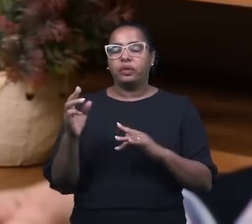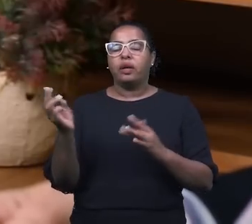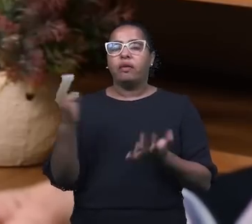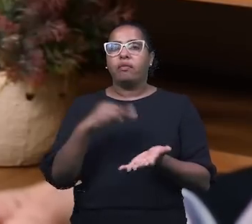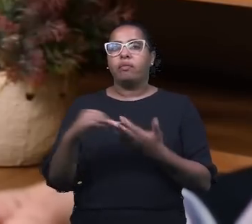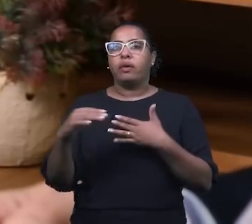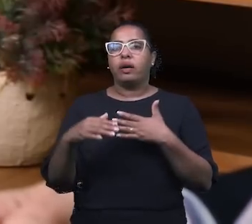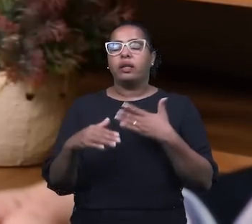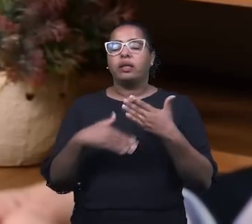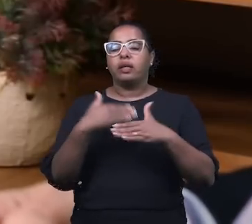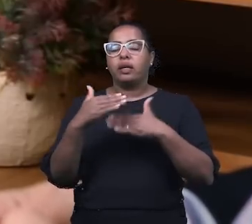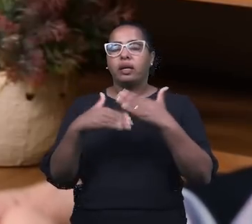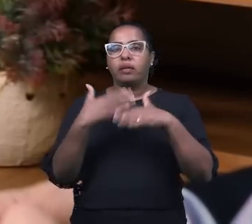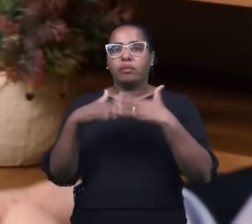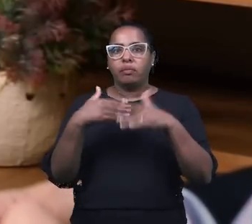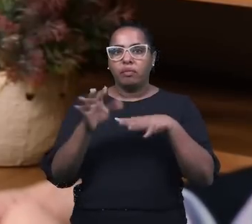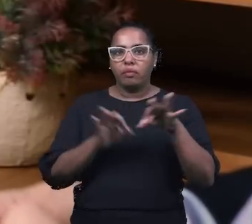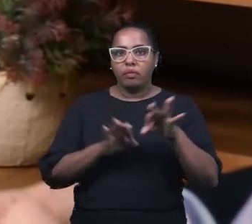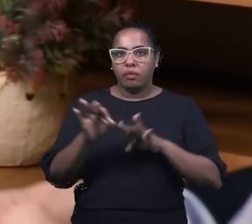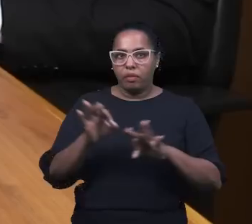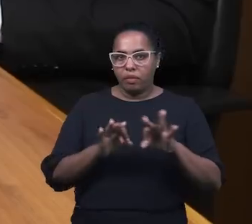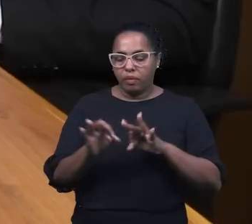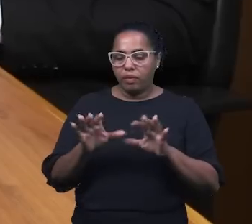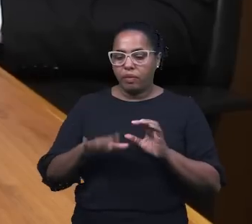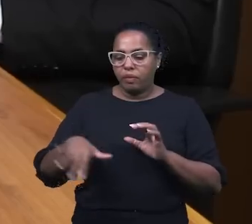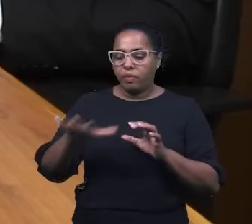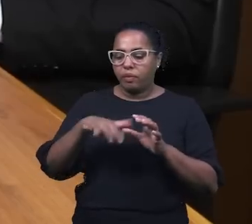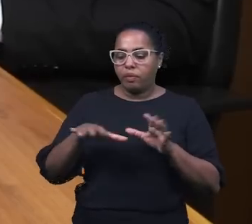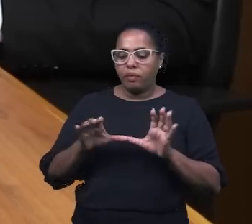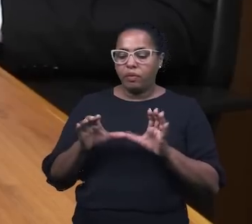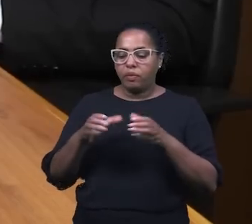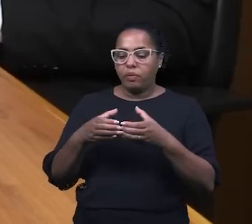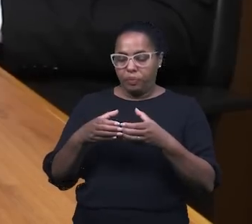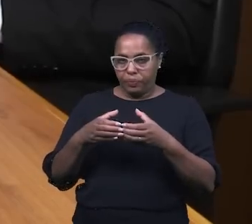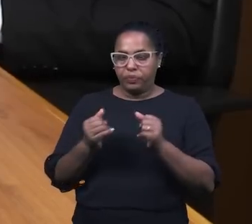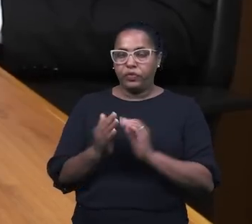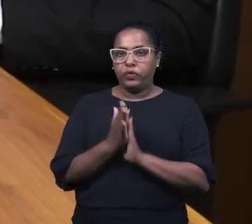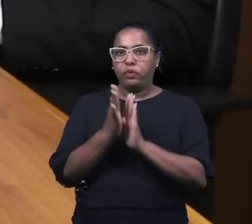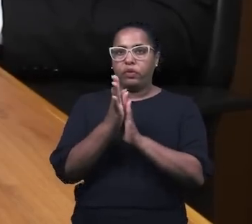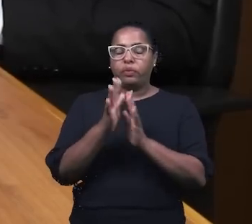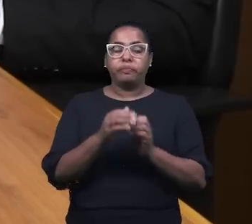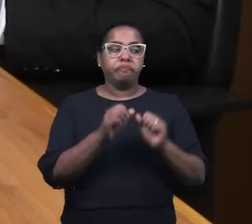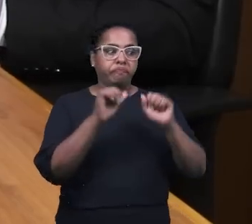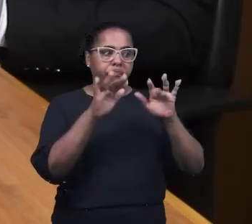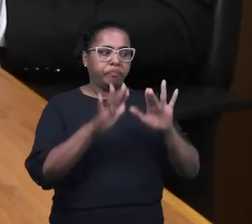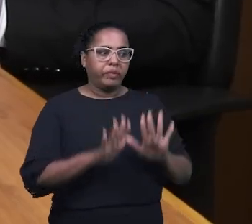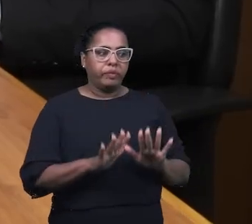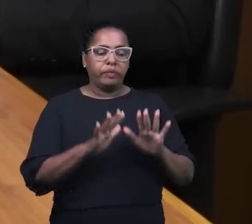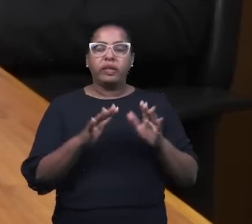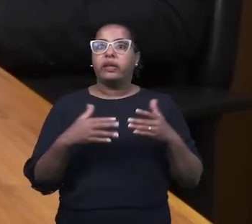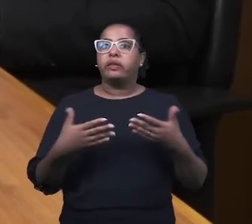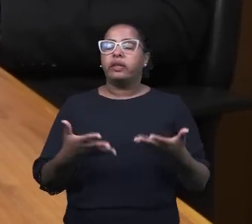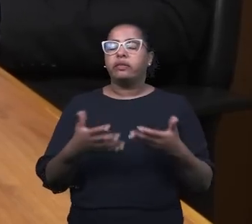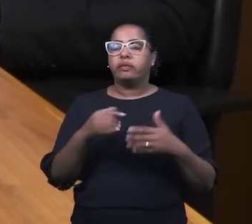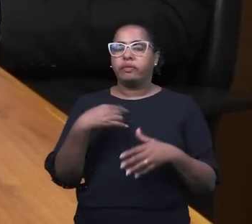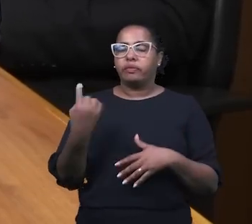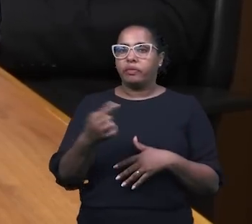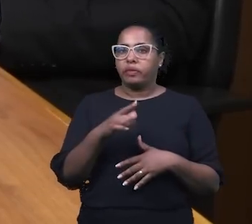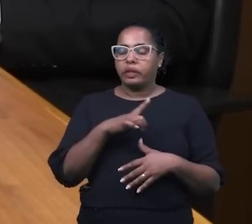é desenvolvido e feito pelo Departamento de Louvor. Que bênção! Inclusive a gente tem, só para